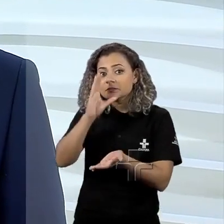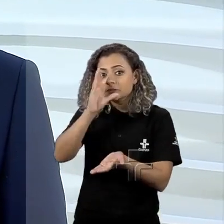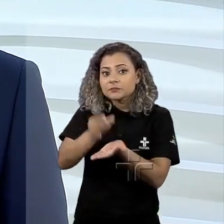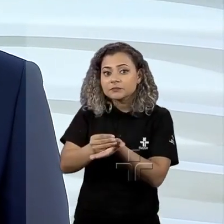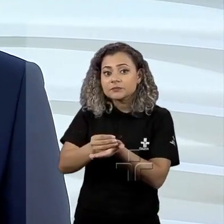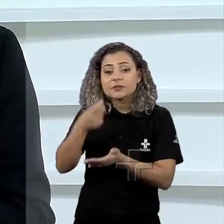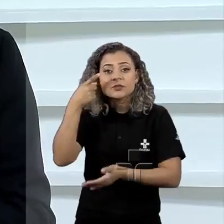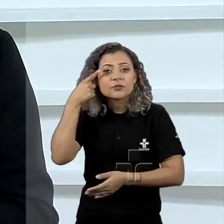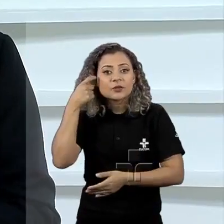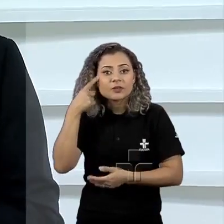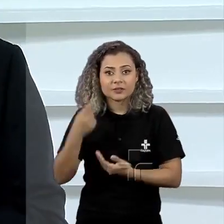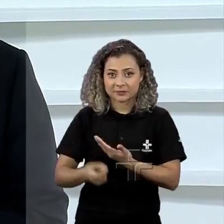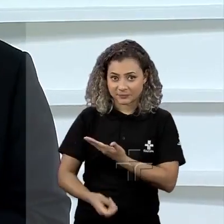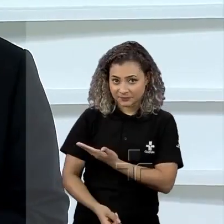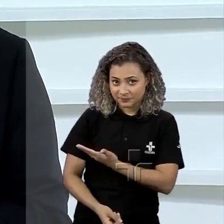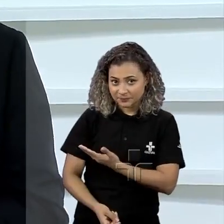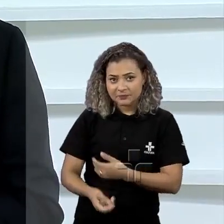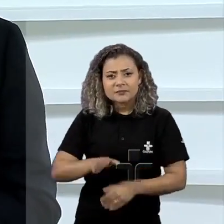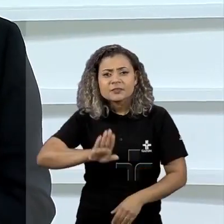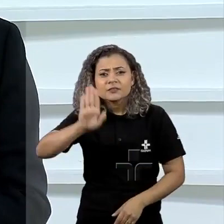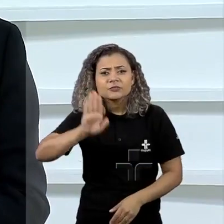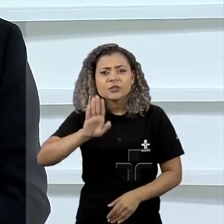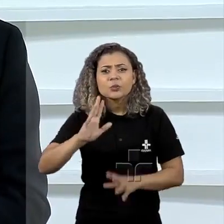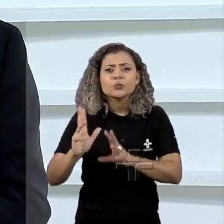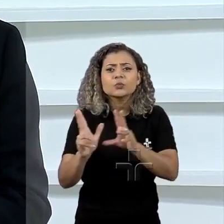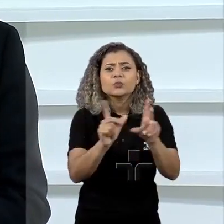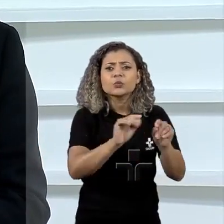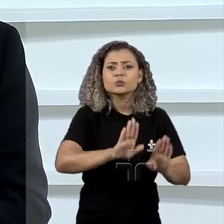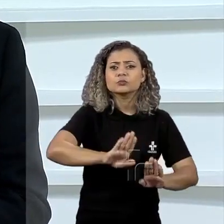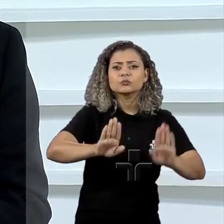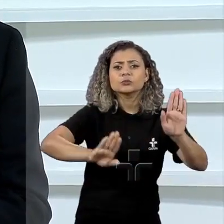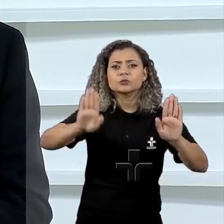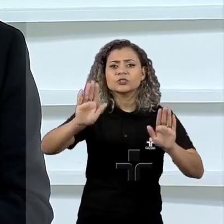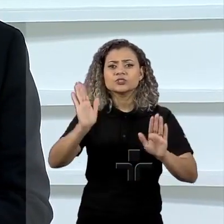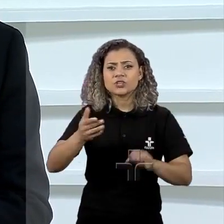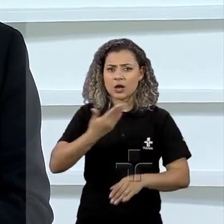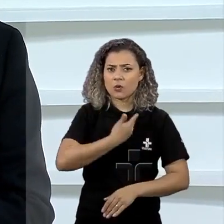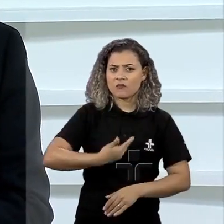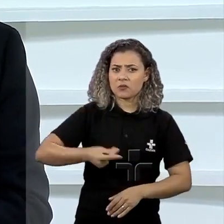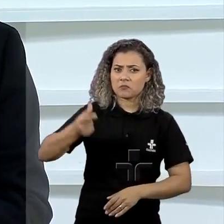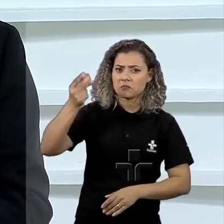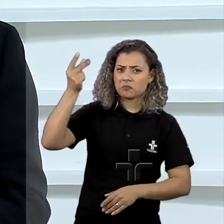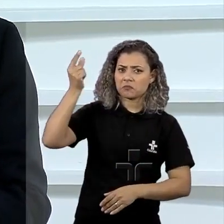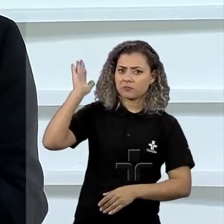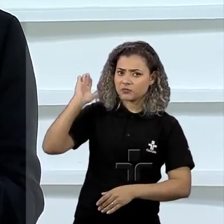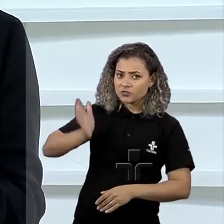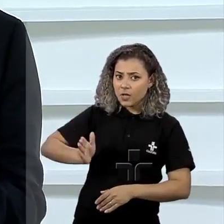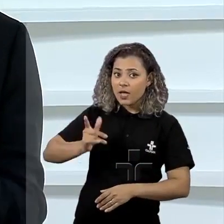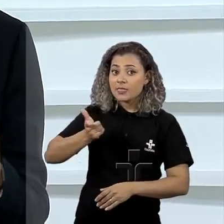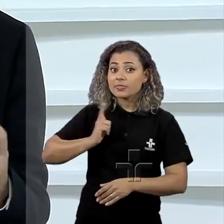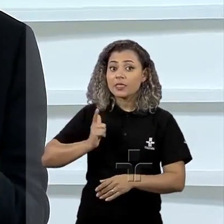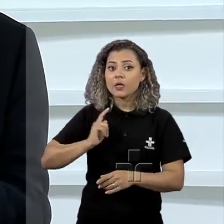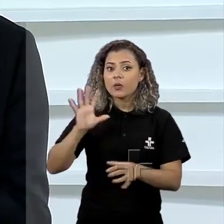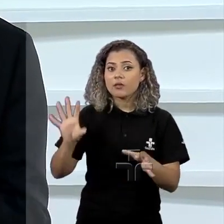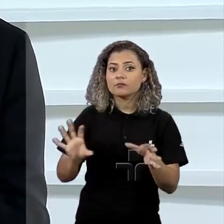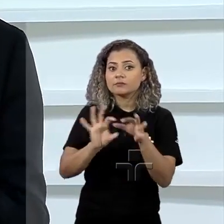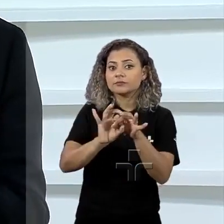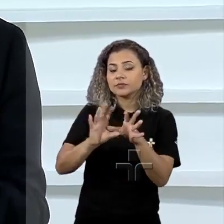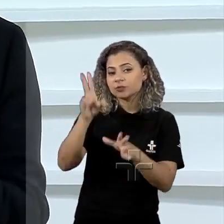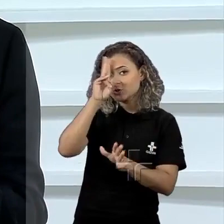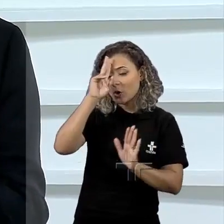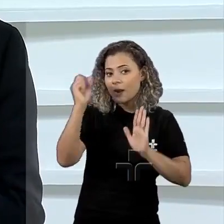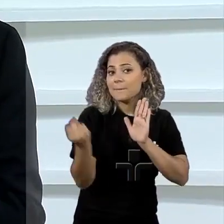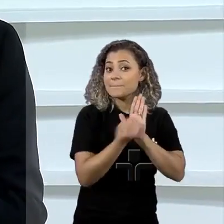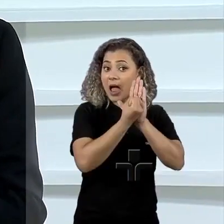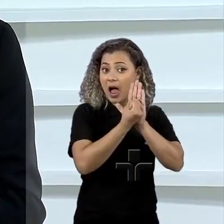Dória. Candidato, todos os governantes passam para a história ligados a alguma realização,